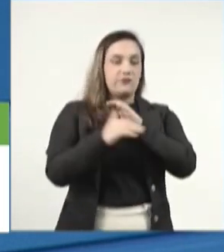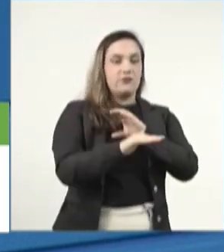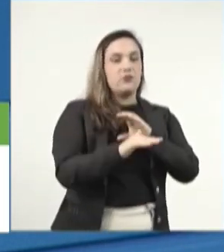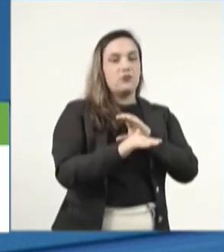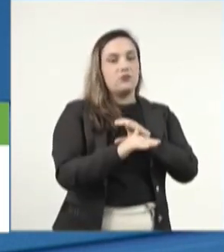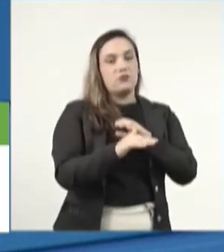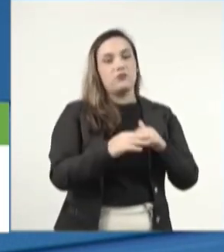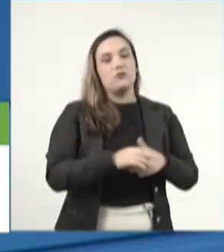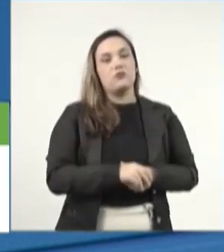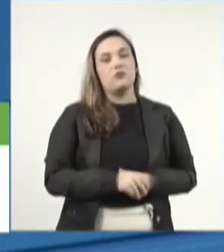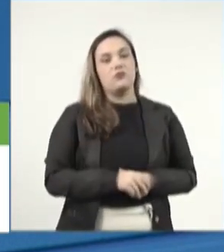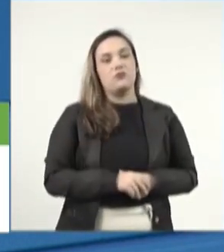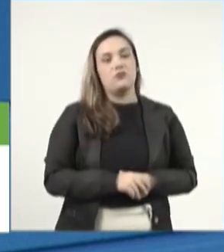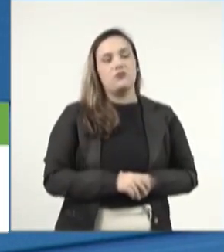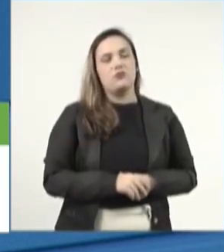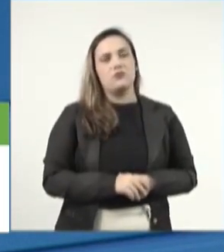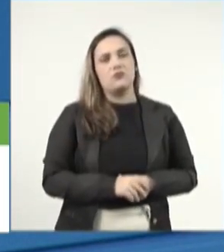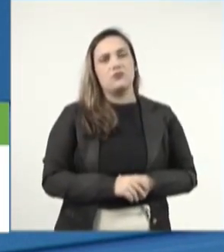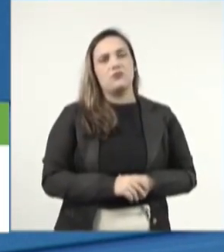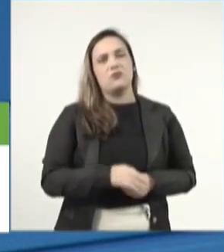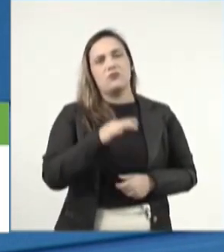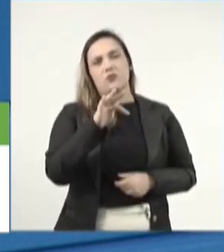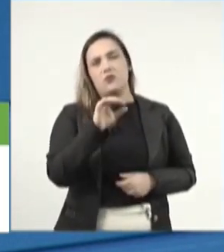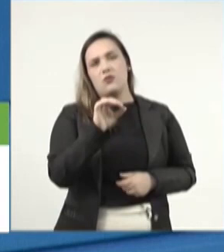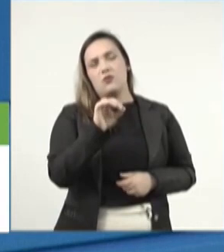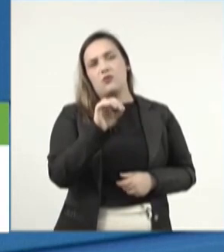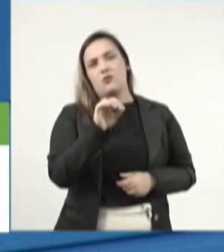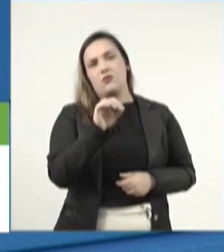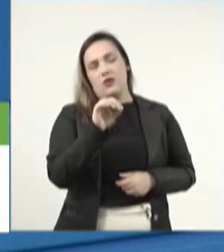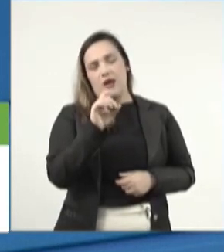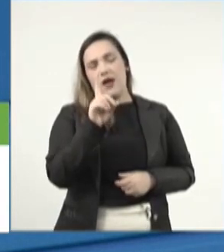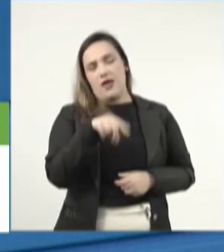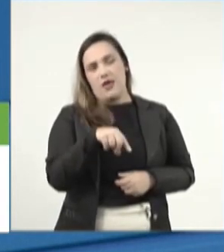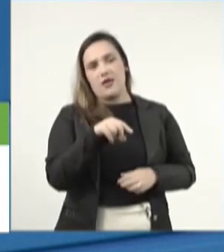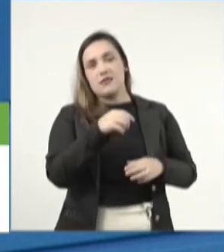o FOSEM, que é um fundo